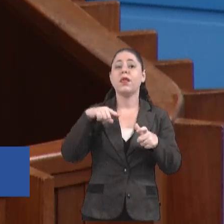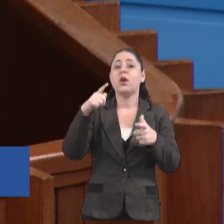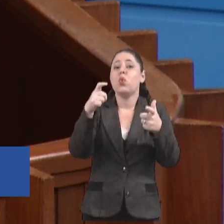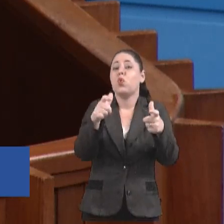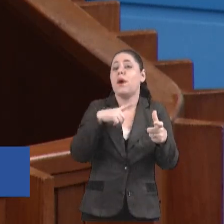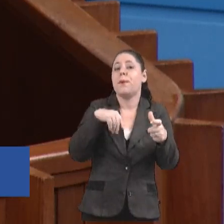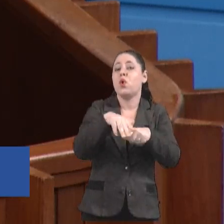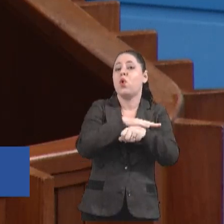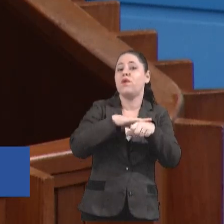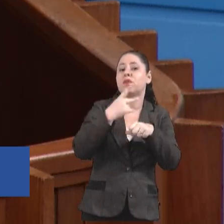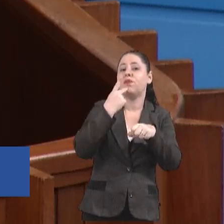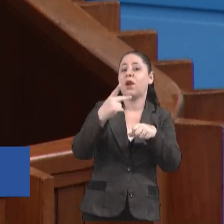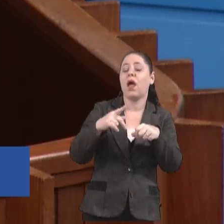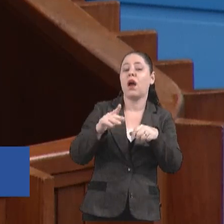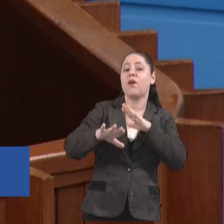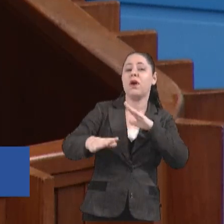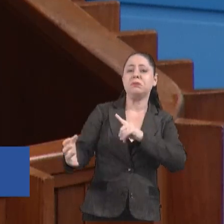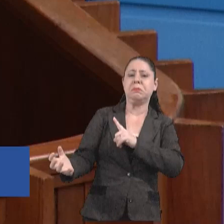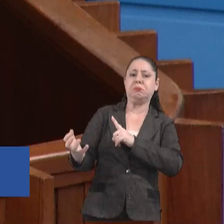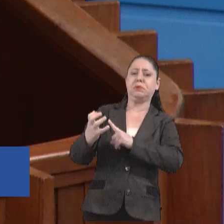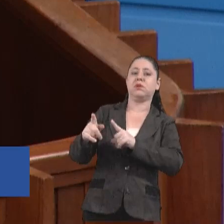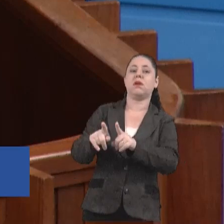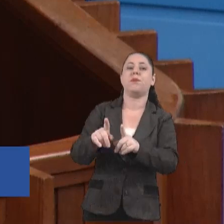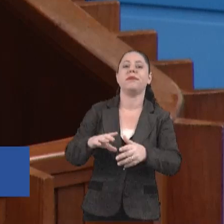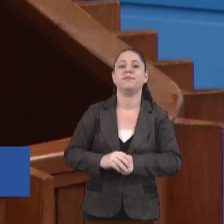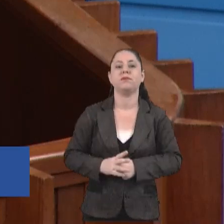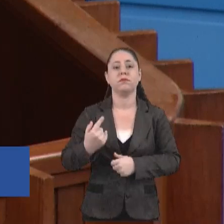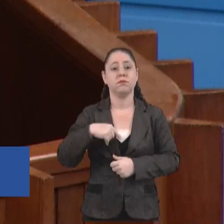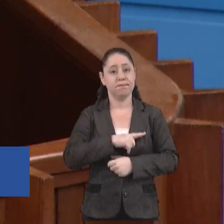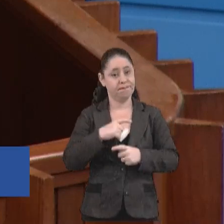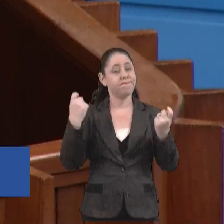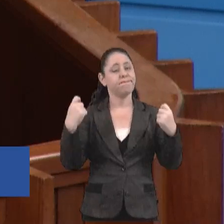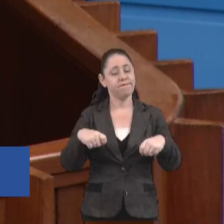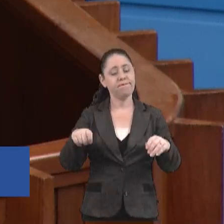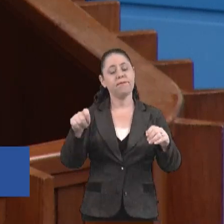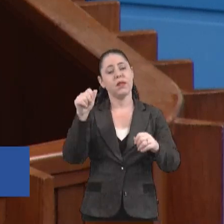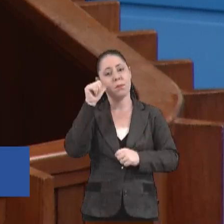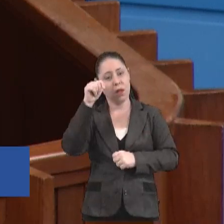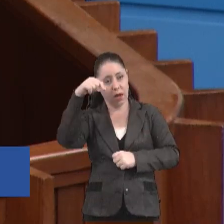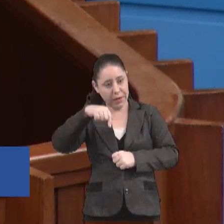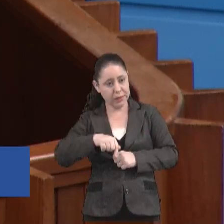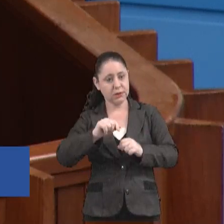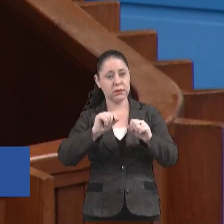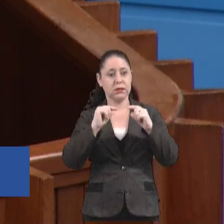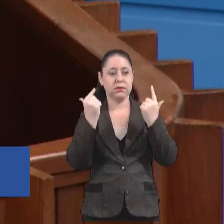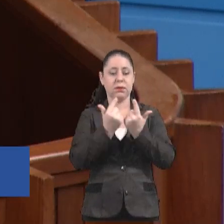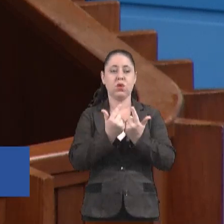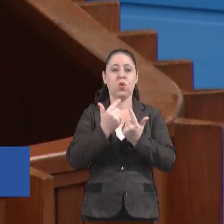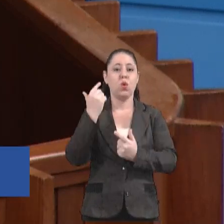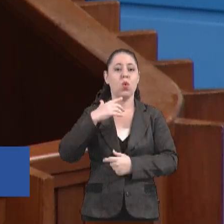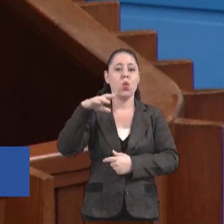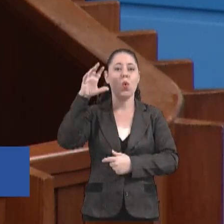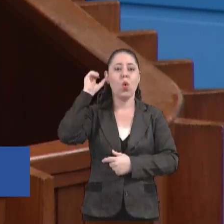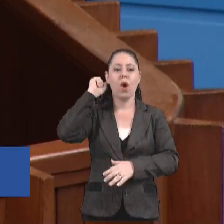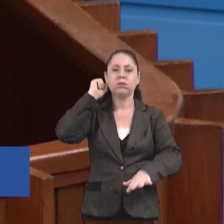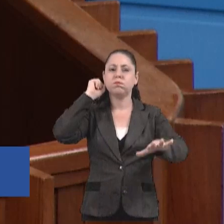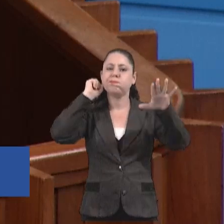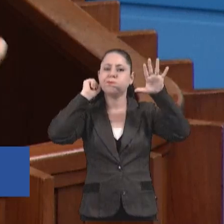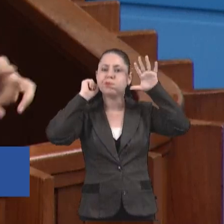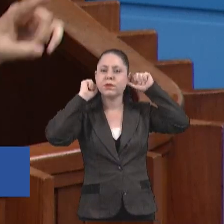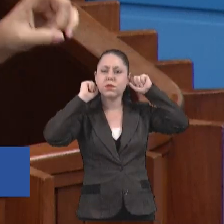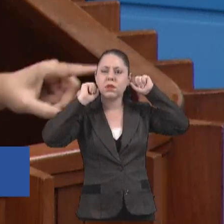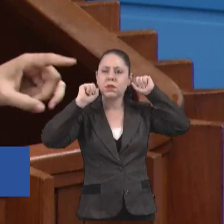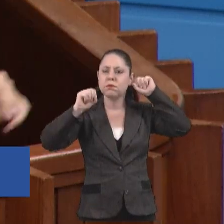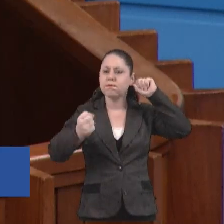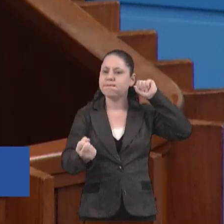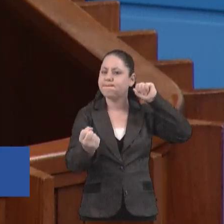sobre isso, nós precisamos cuidar também das mulheres aqui da casa. E ao fazer esse processo de escuta, nós vamos perceber